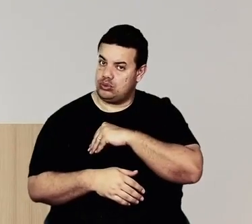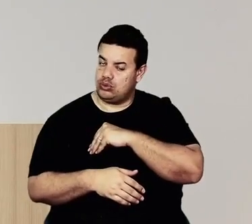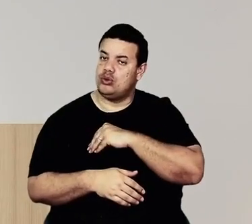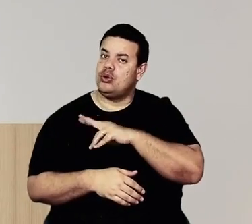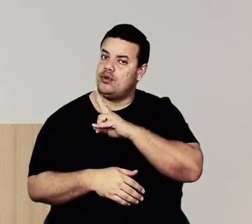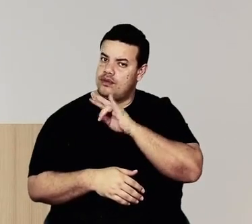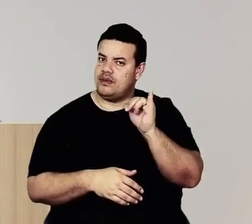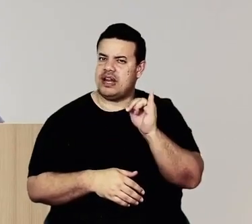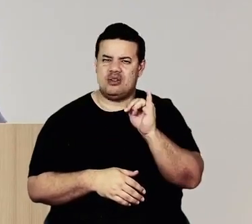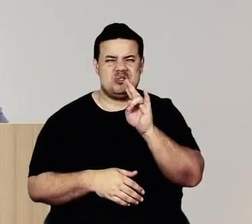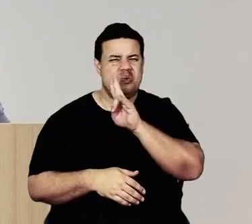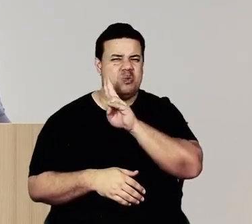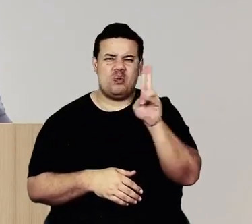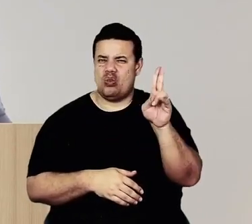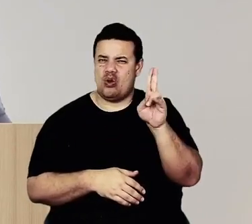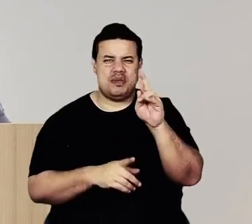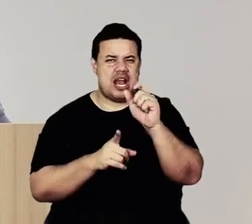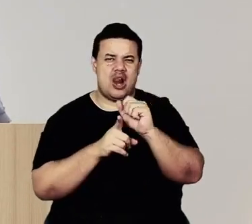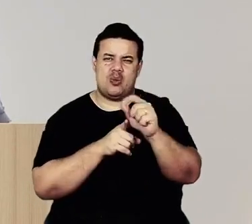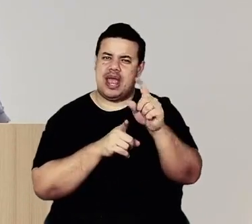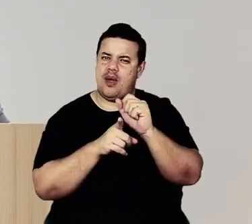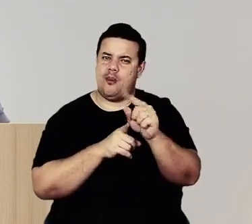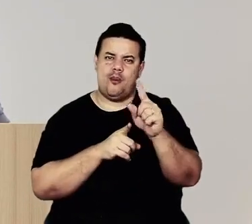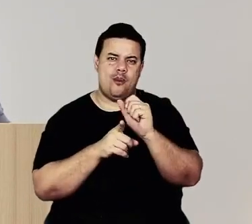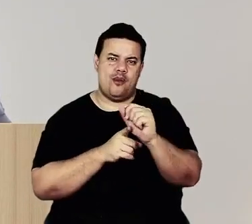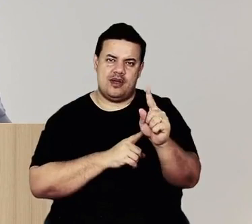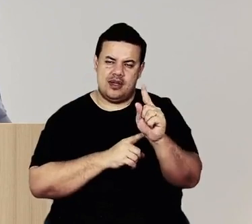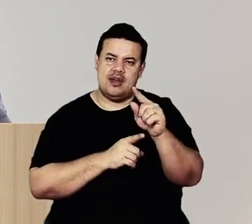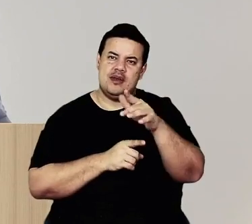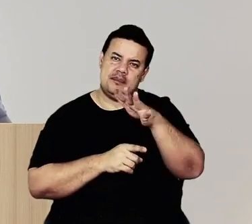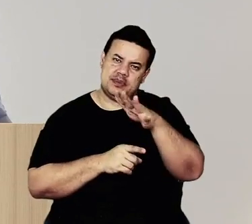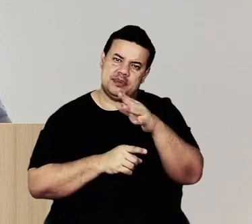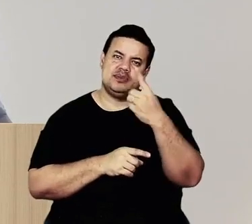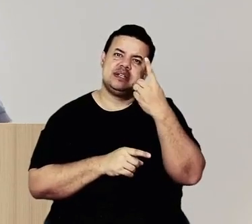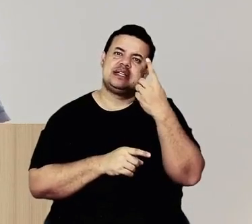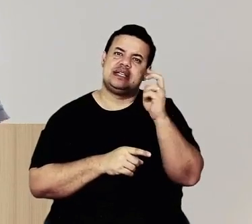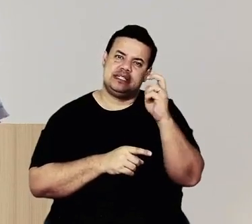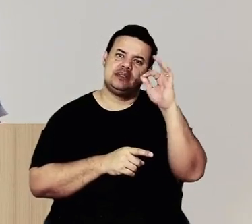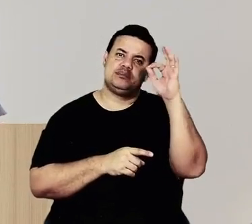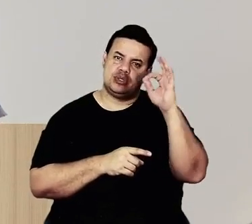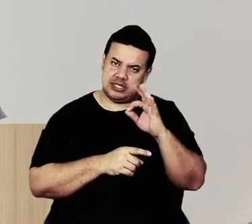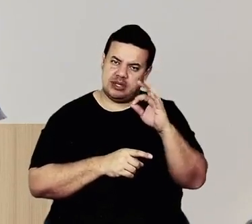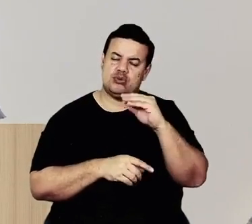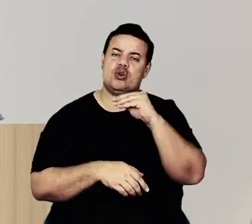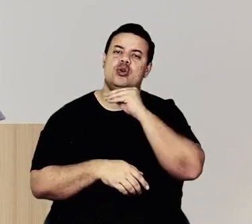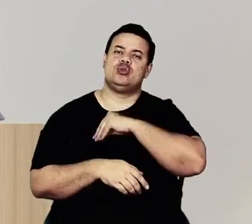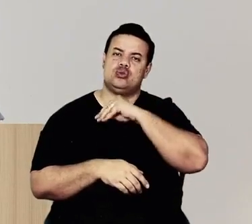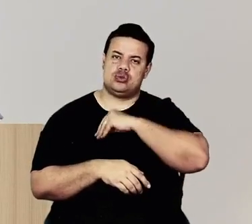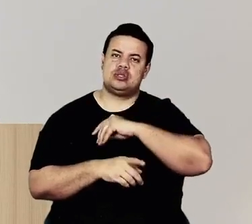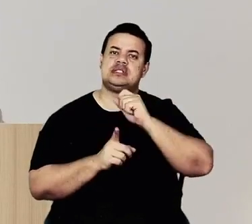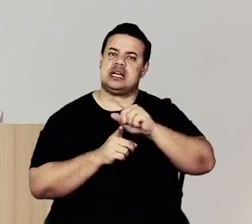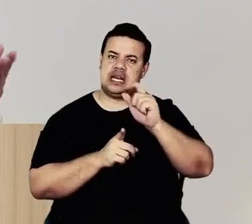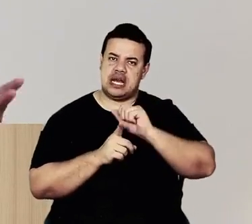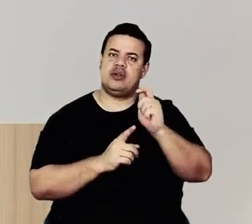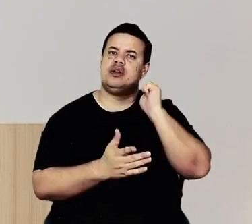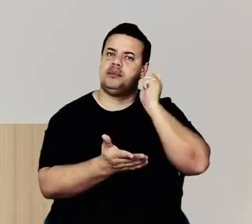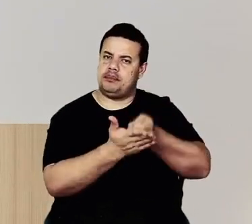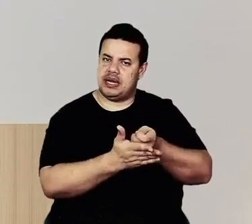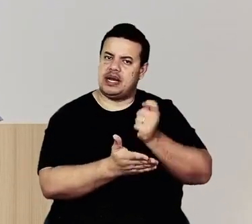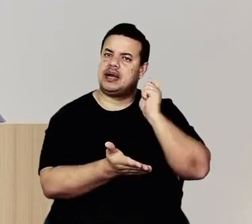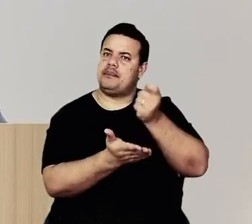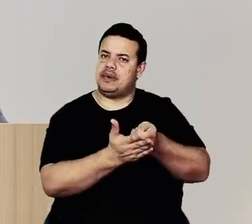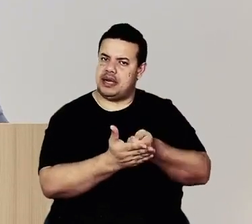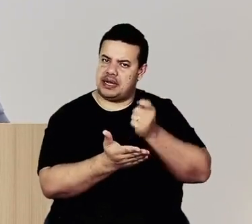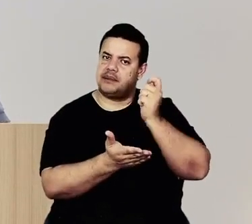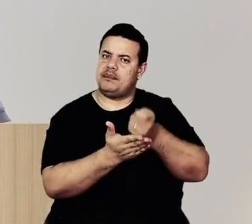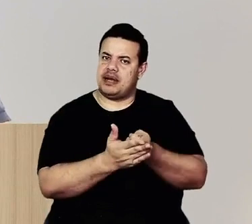correto é aluguel né mas ser será em torno de 15% do salário mínimo para essa pessoa e ter a moradia lá tem toda uma estrutura